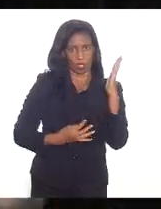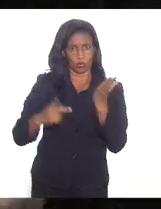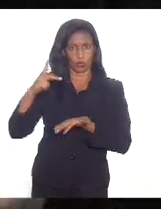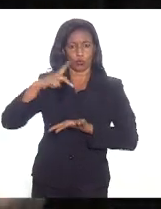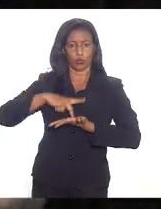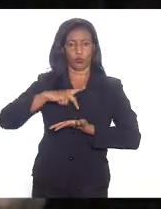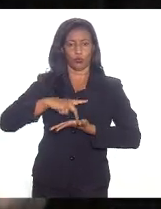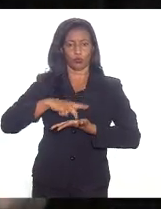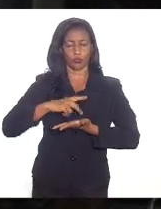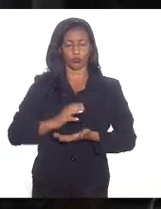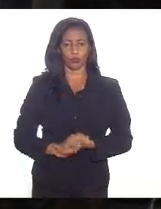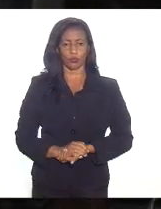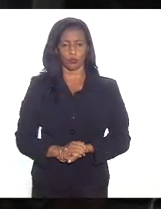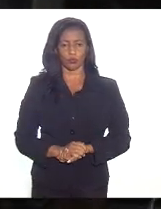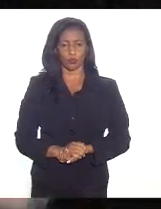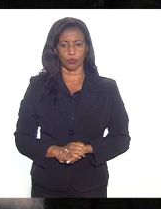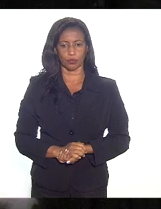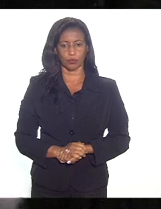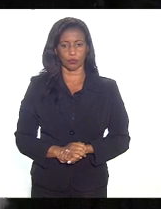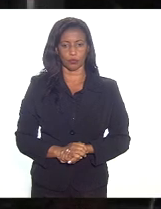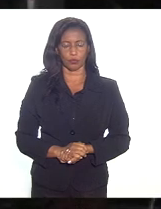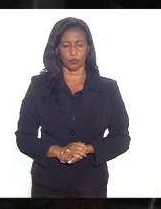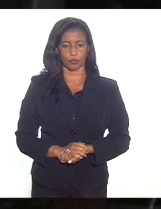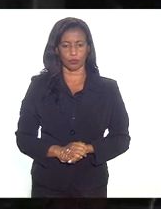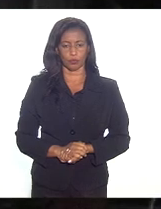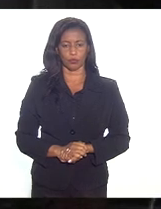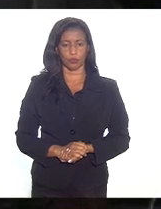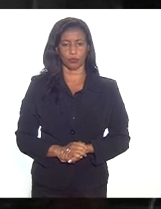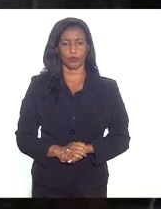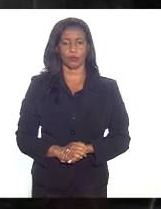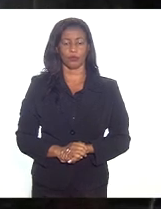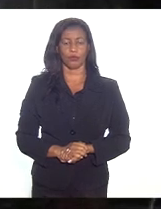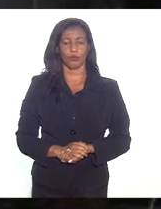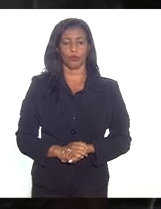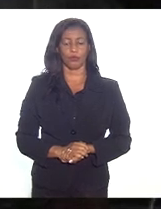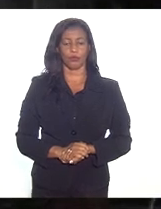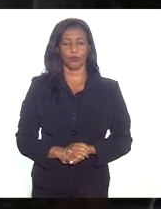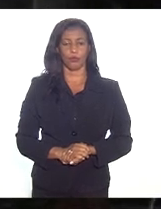aprovado. Verificação nominal, senhor presidente. Verificação nominal. Ok. Então, vamos à votação.